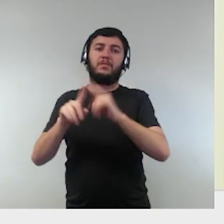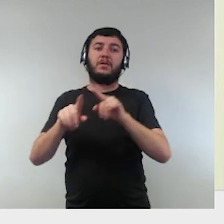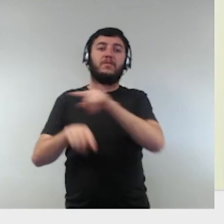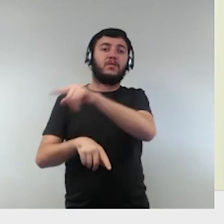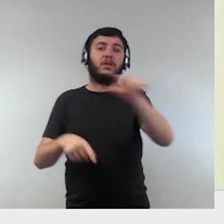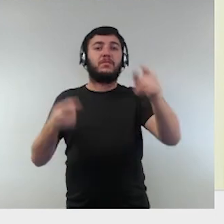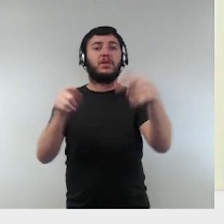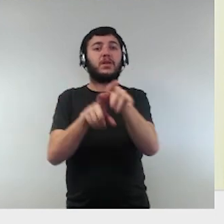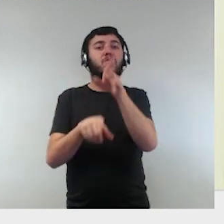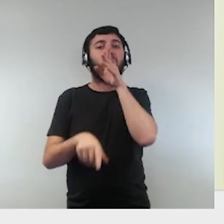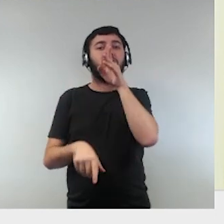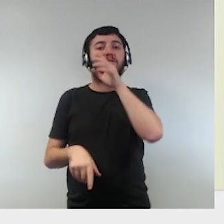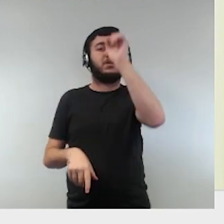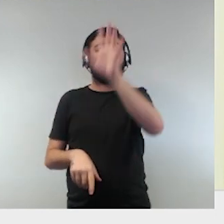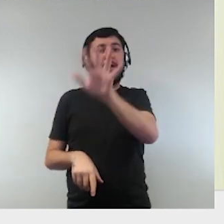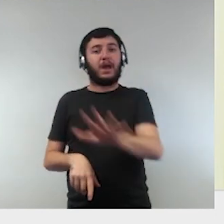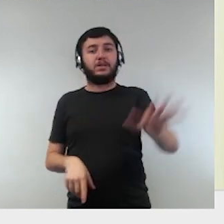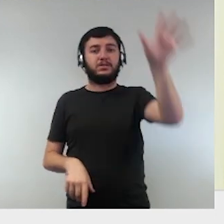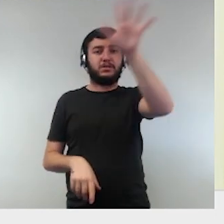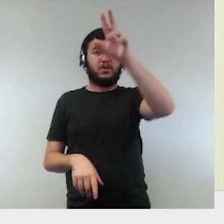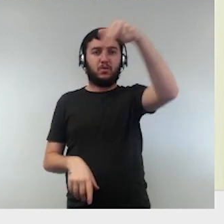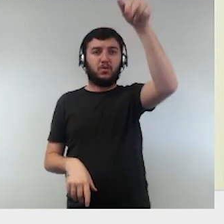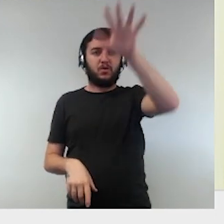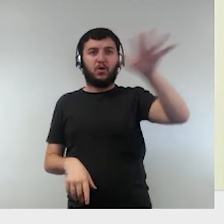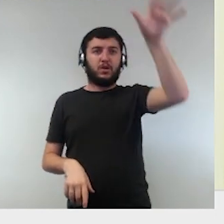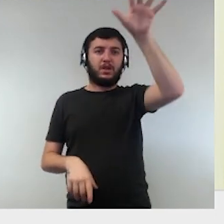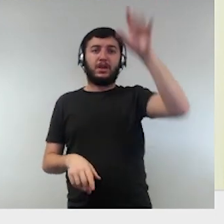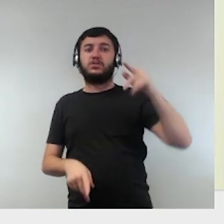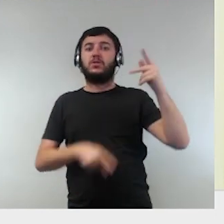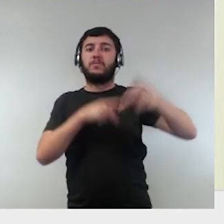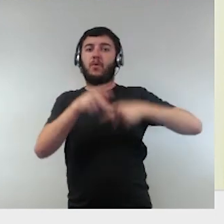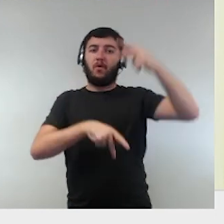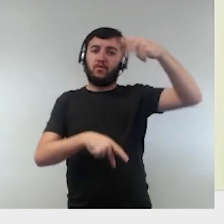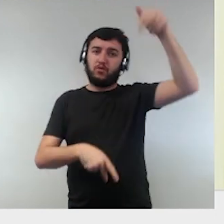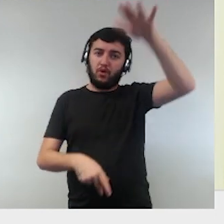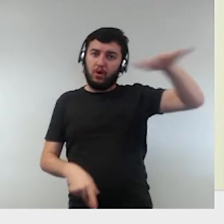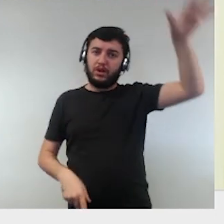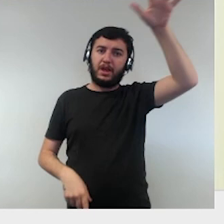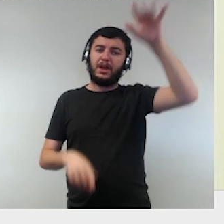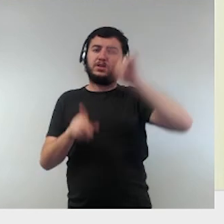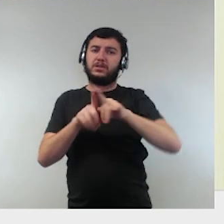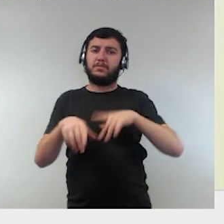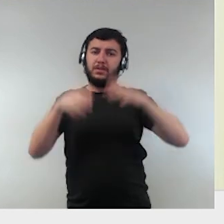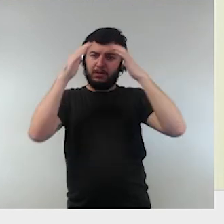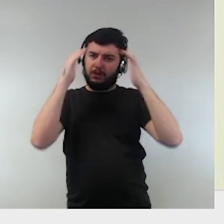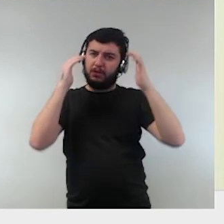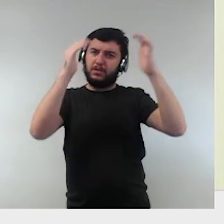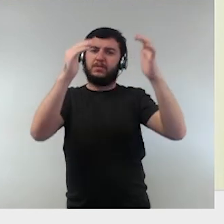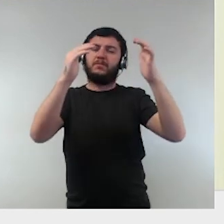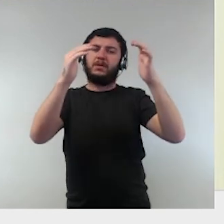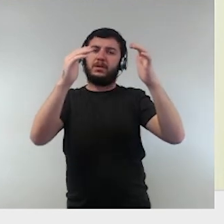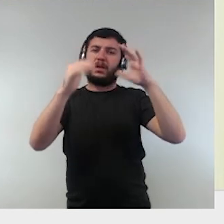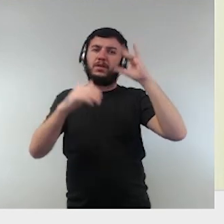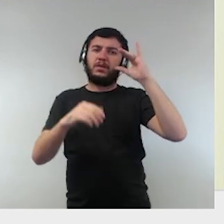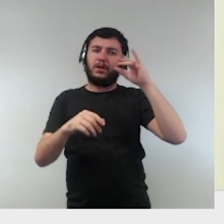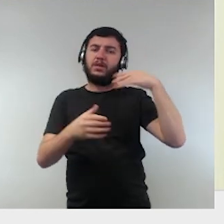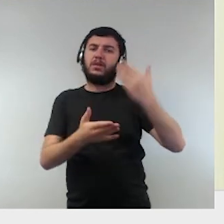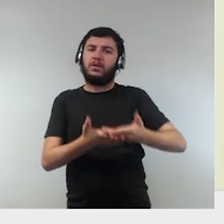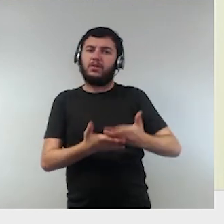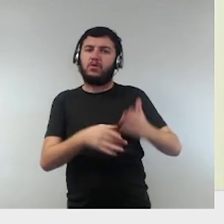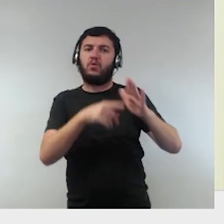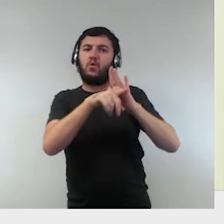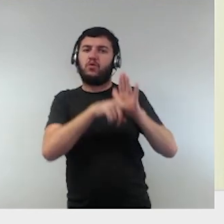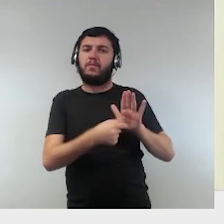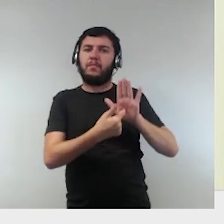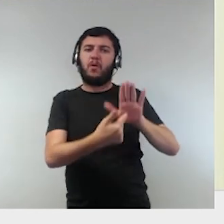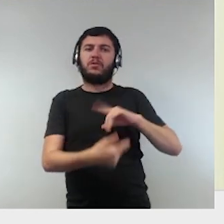Nordeste, conheçam o nosso esporte e respeitem o estudo e a ciência que garante que ele não causa maus tratos. Certamente